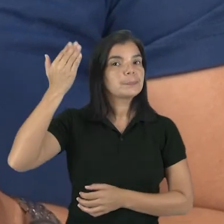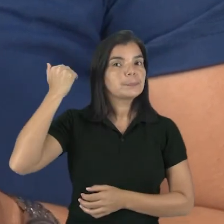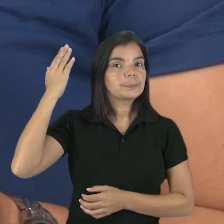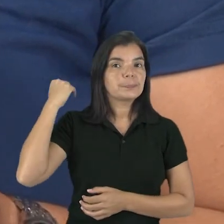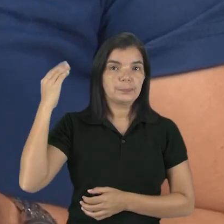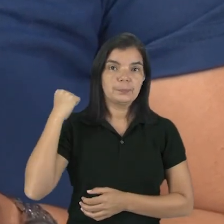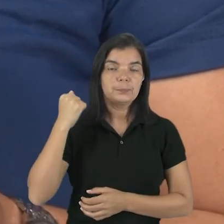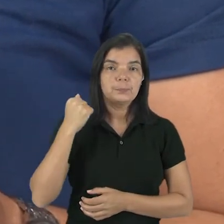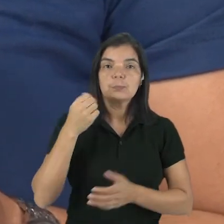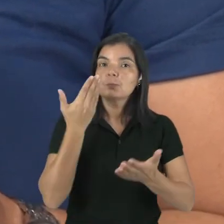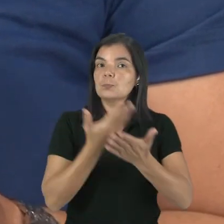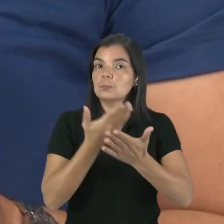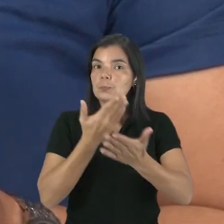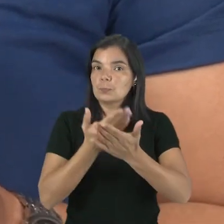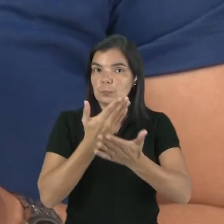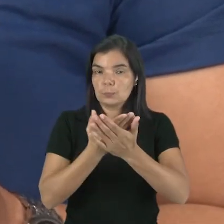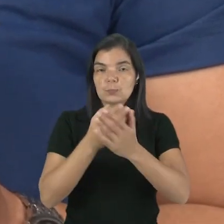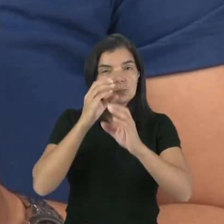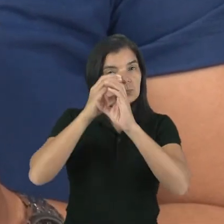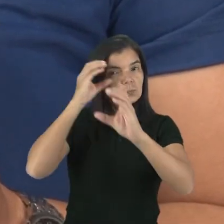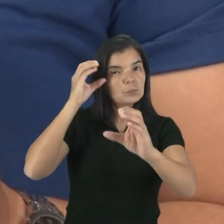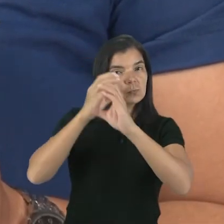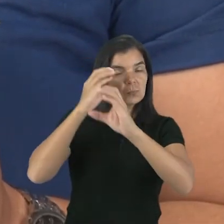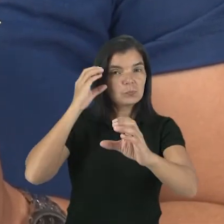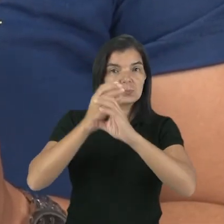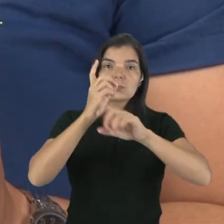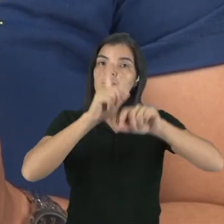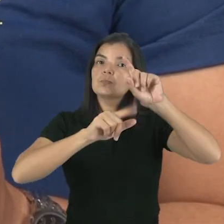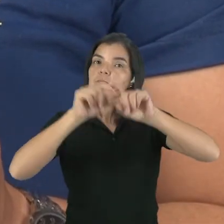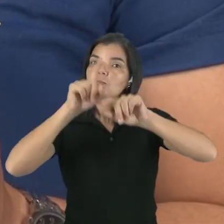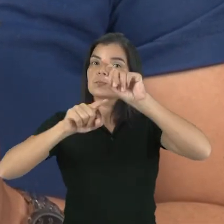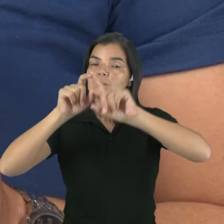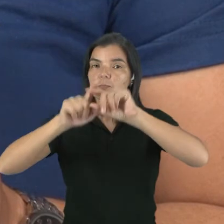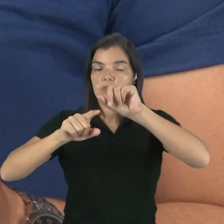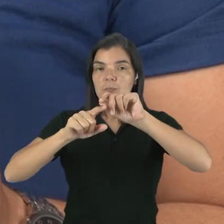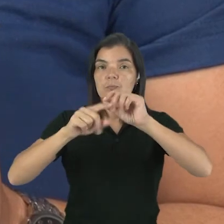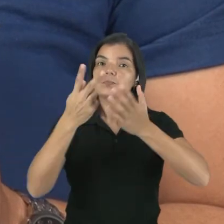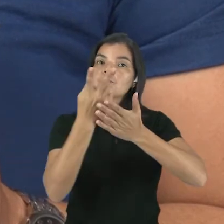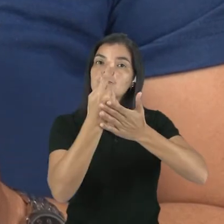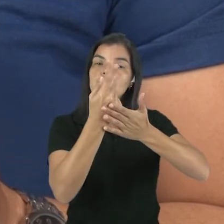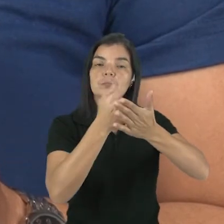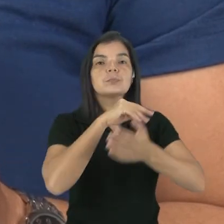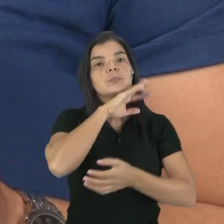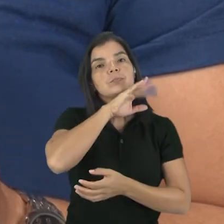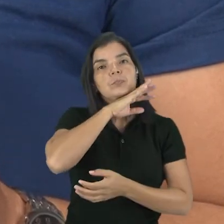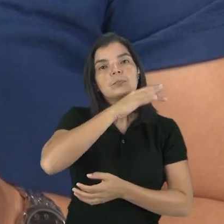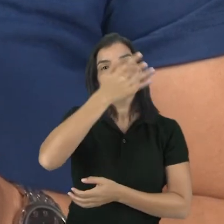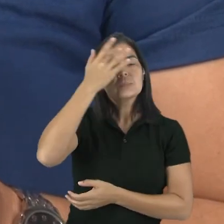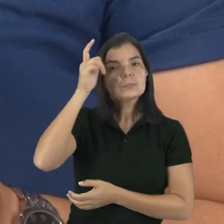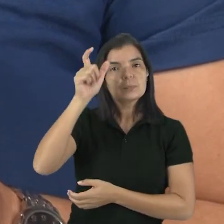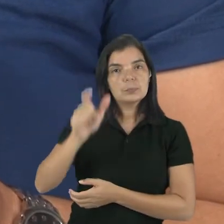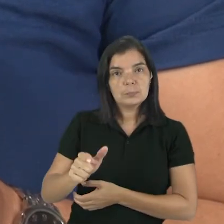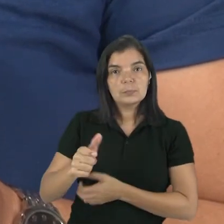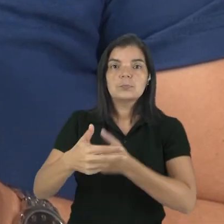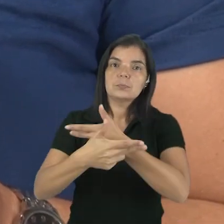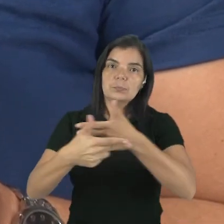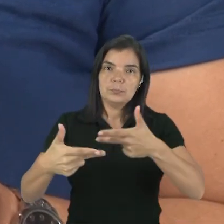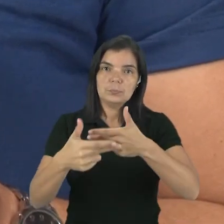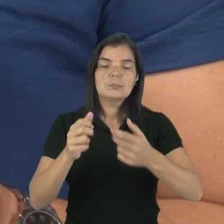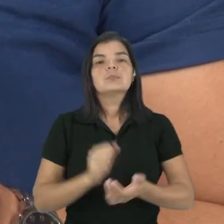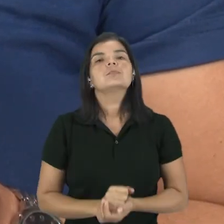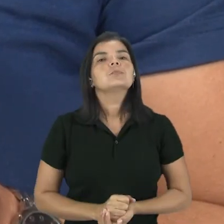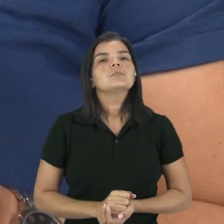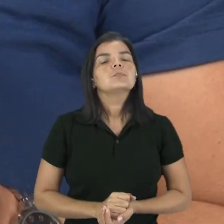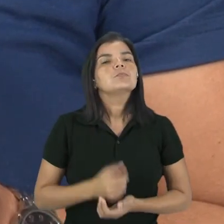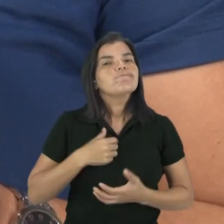Antigamente, os astrônomos acreditavam que as constelações formavam figuras de animais, pessoas e objetos, o